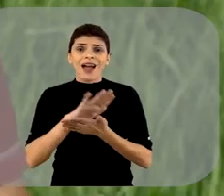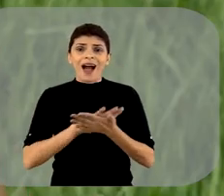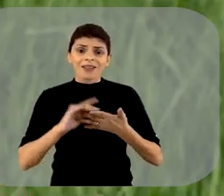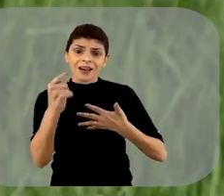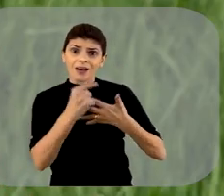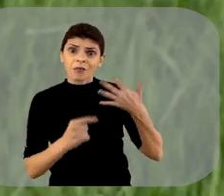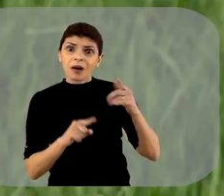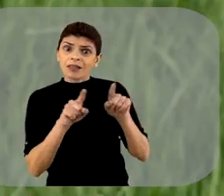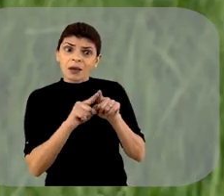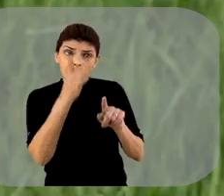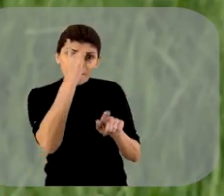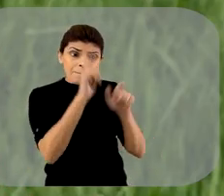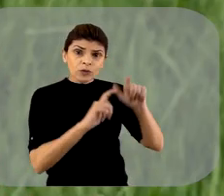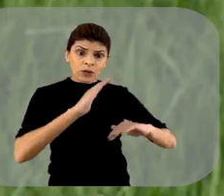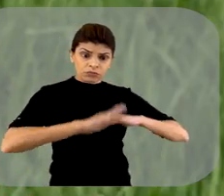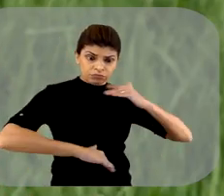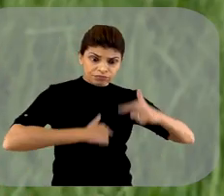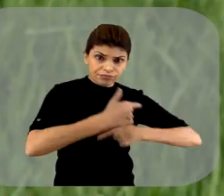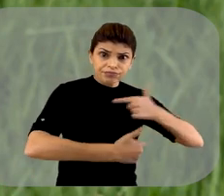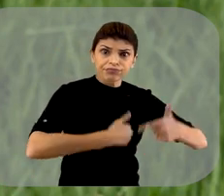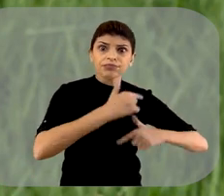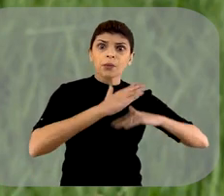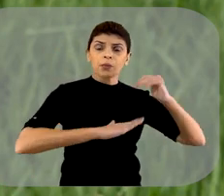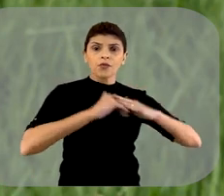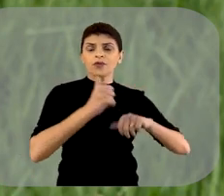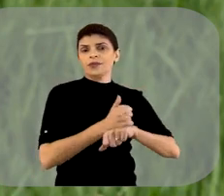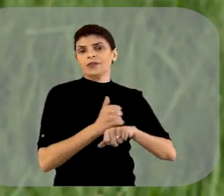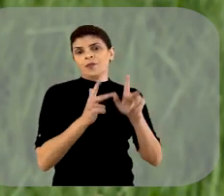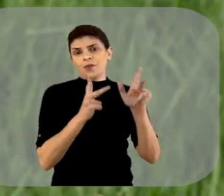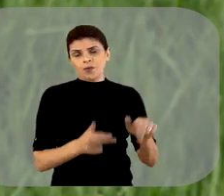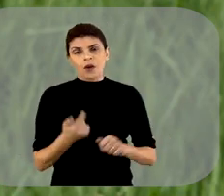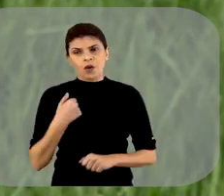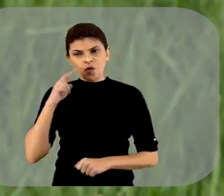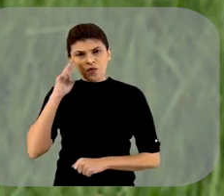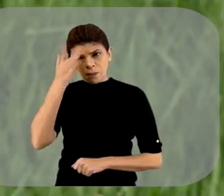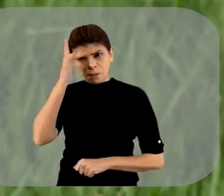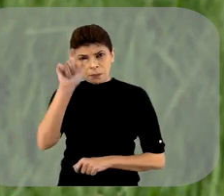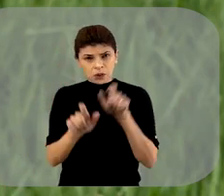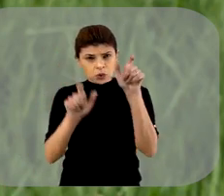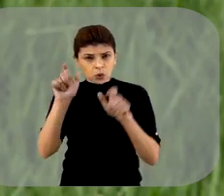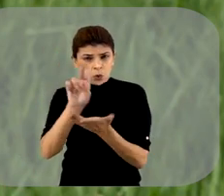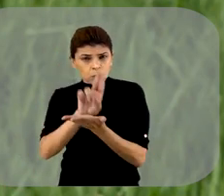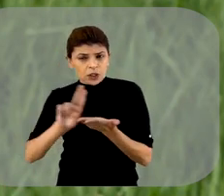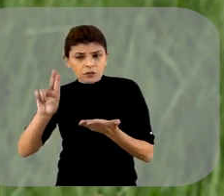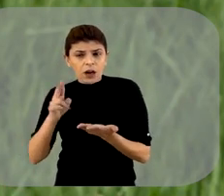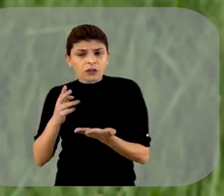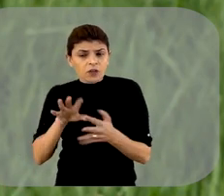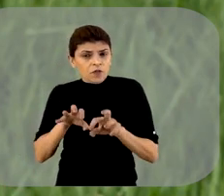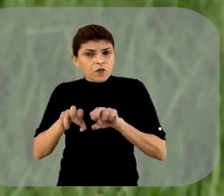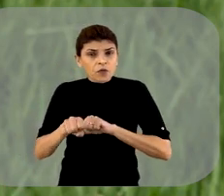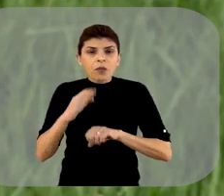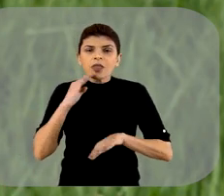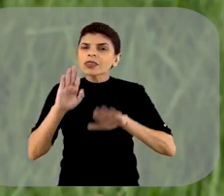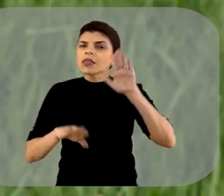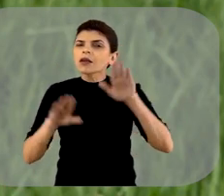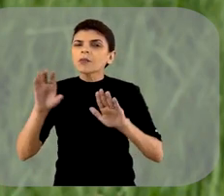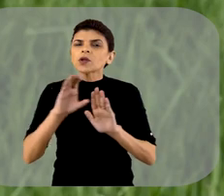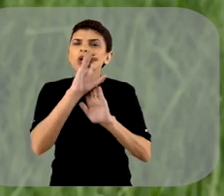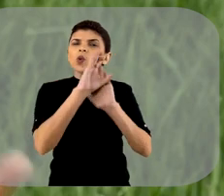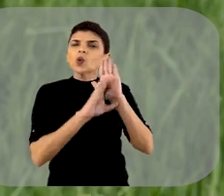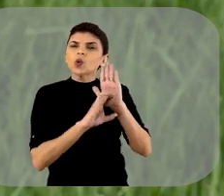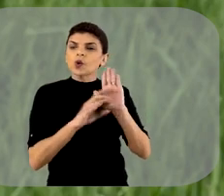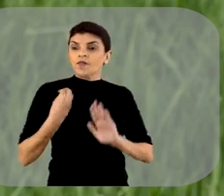que as pessoas que se formam na academia vai depender muito do tipo de currículo que